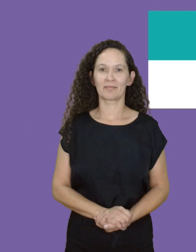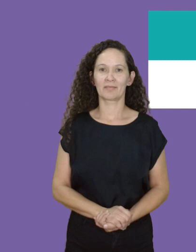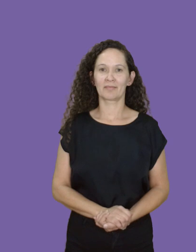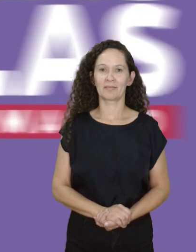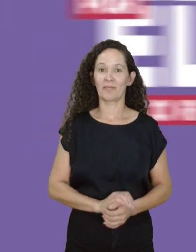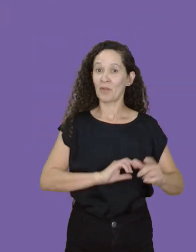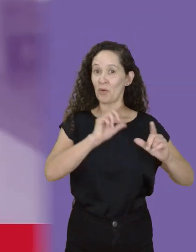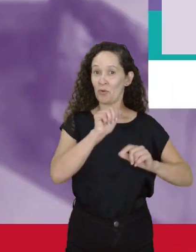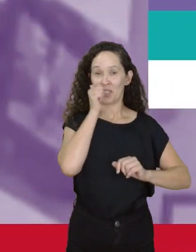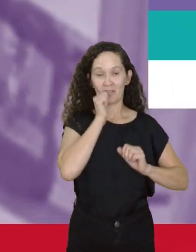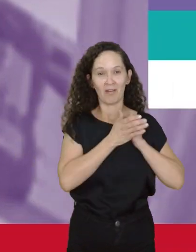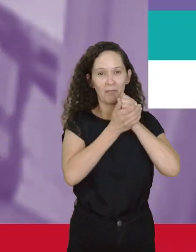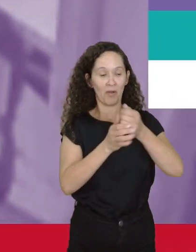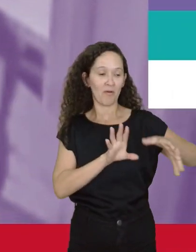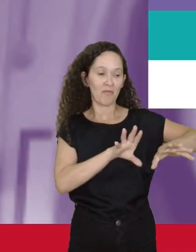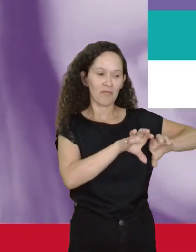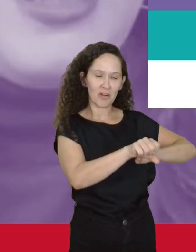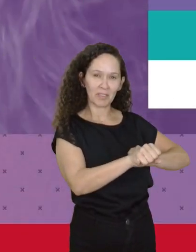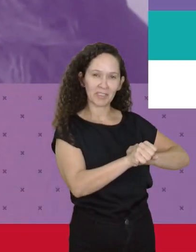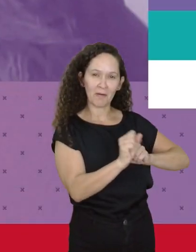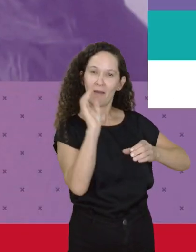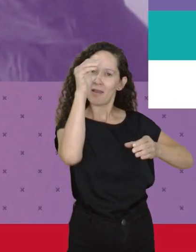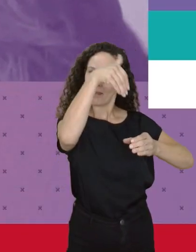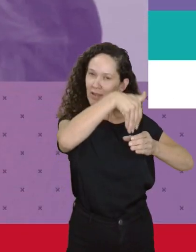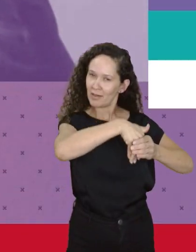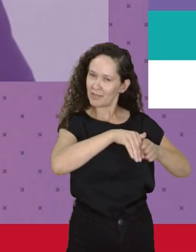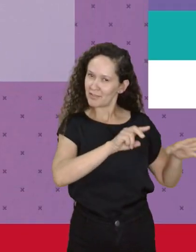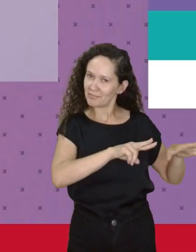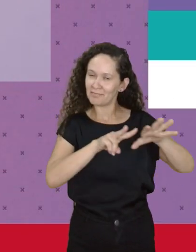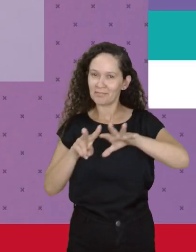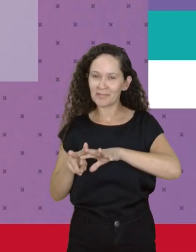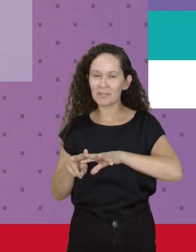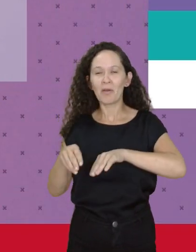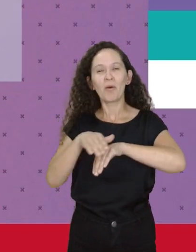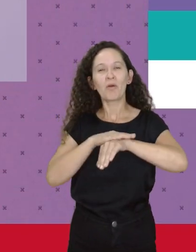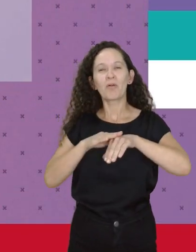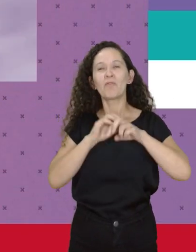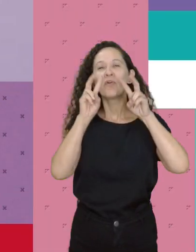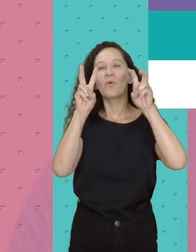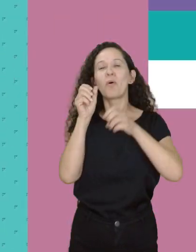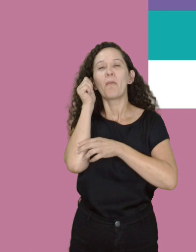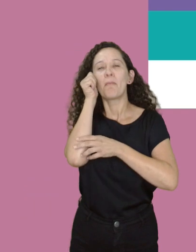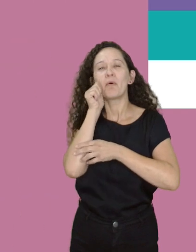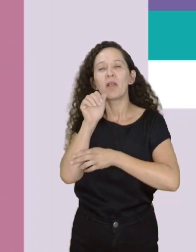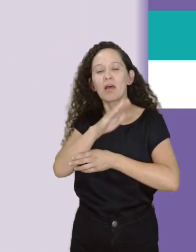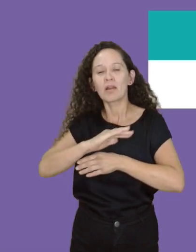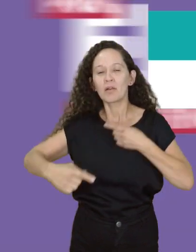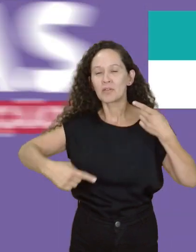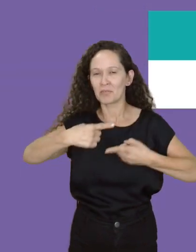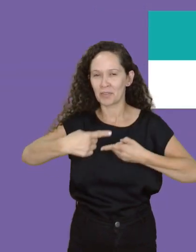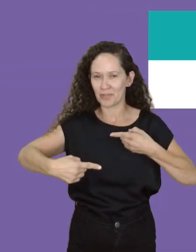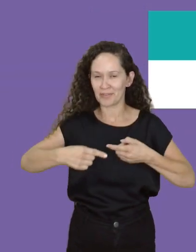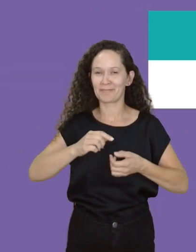O TV Elas por Elas Formação Eleições desta semana está falando sobre mulheres na política.